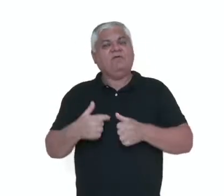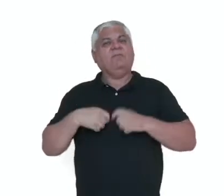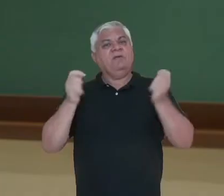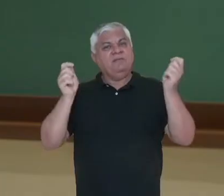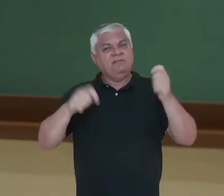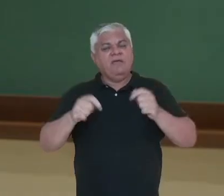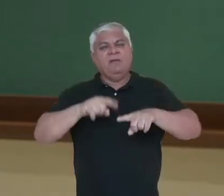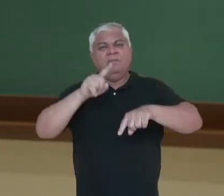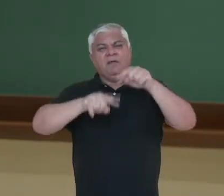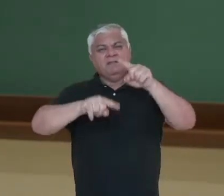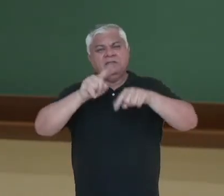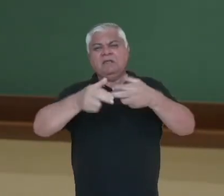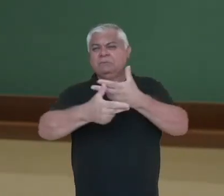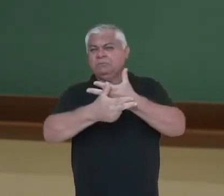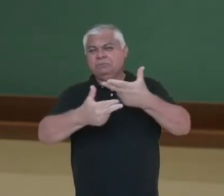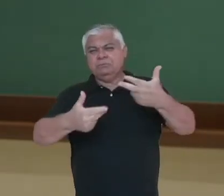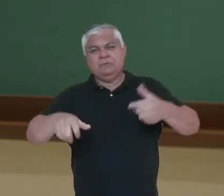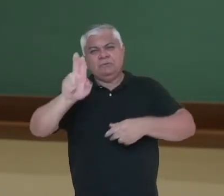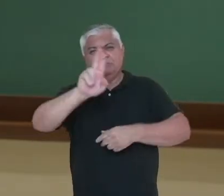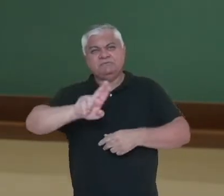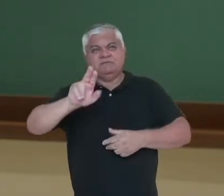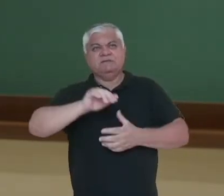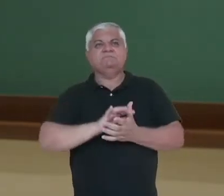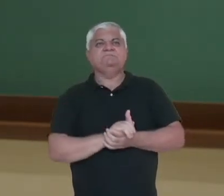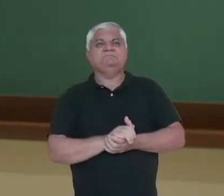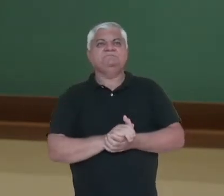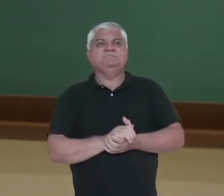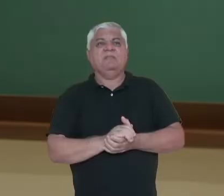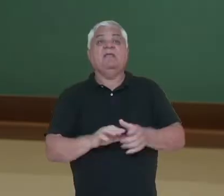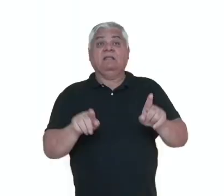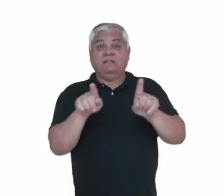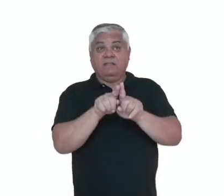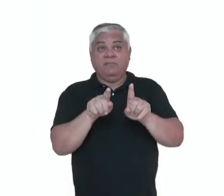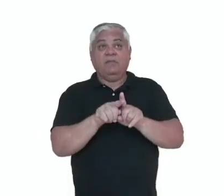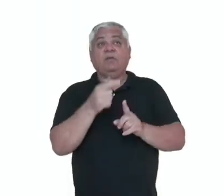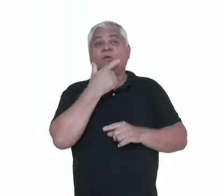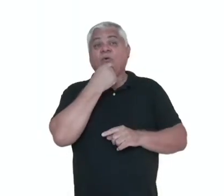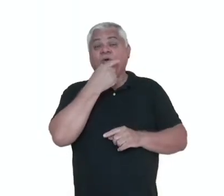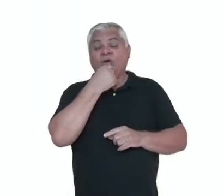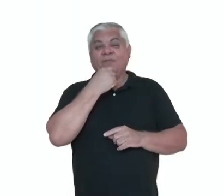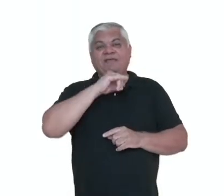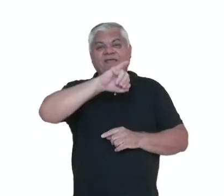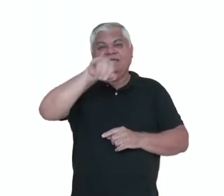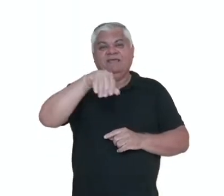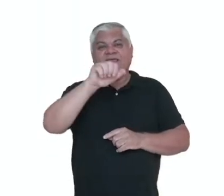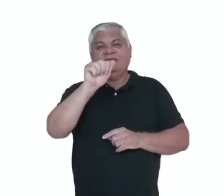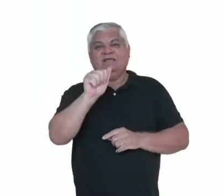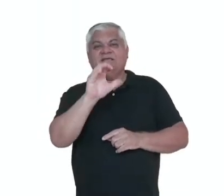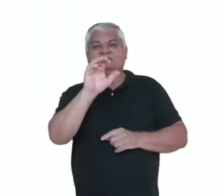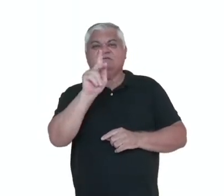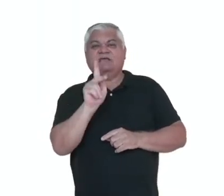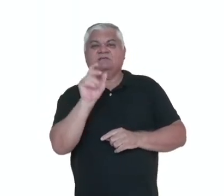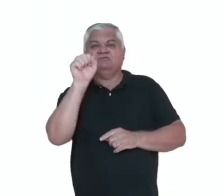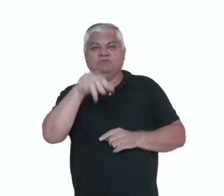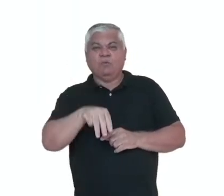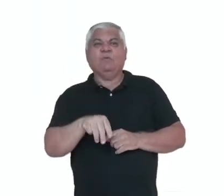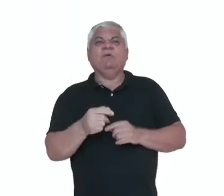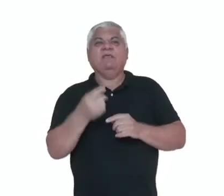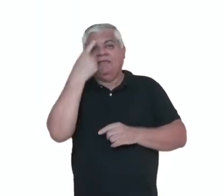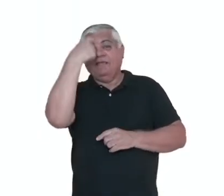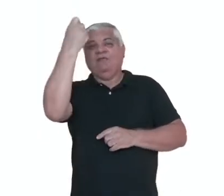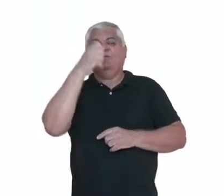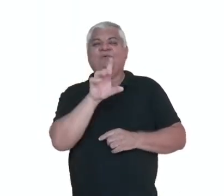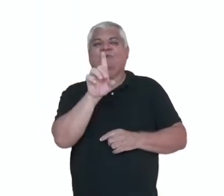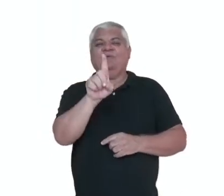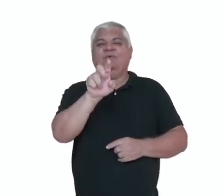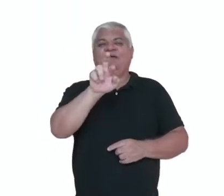vários materiais e utilizar na sua construção. Nós temos também o artista Jackson Pollock, que ele aperfeiçoou um método chamado de dripping, no qual ele tem seu corpo